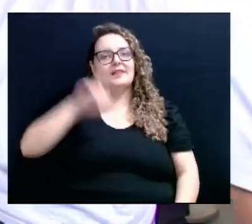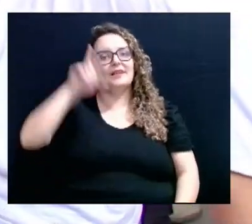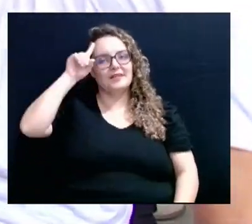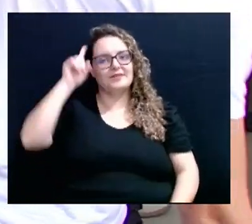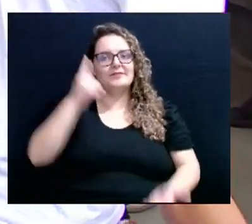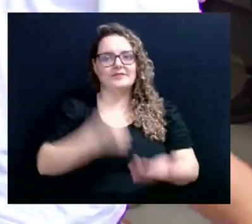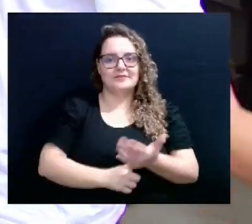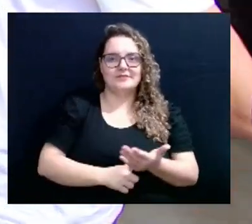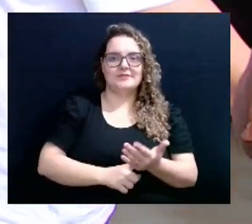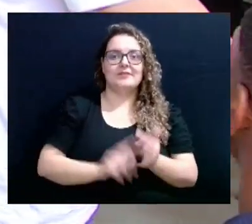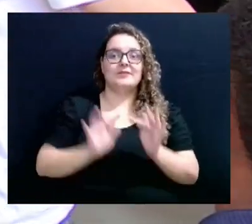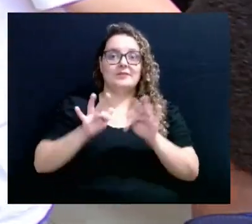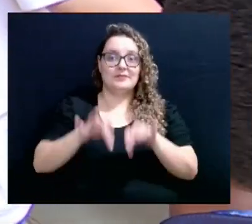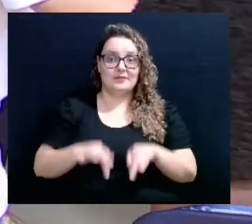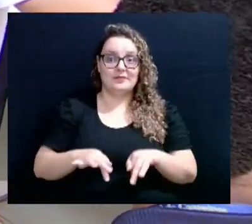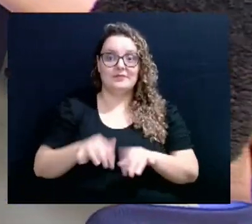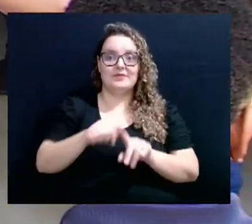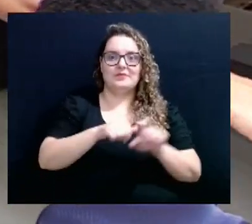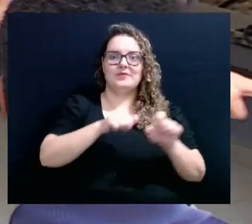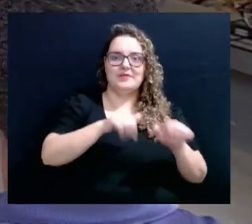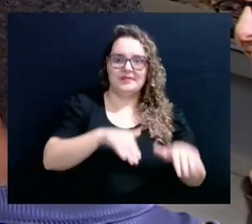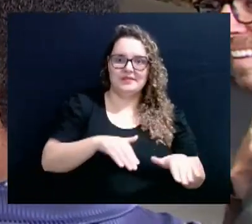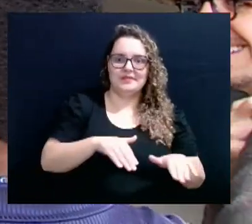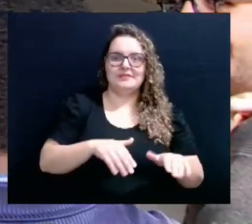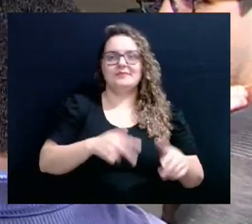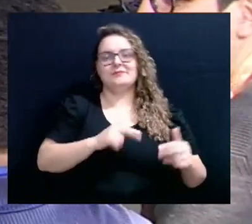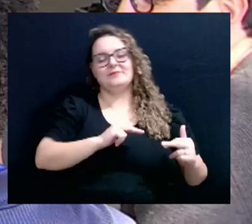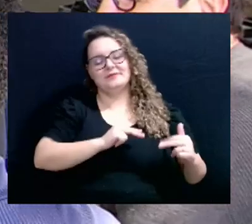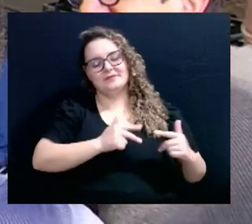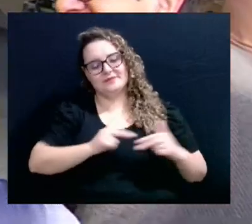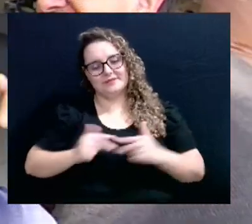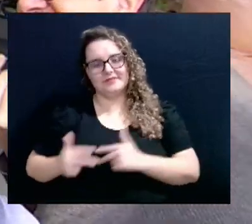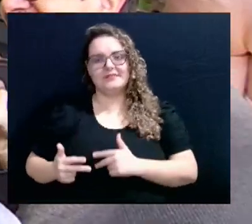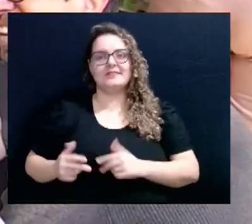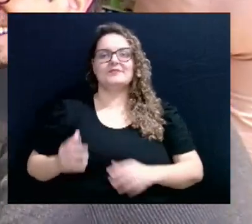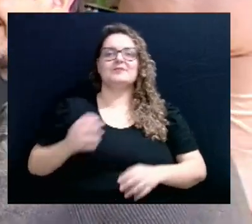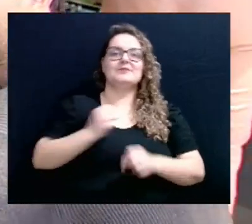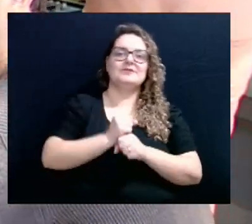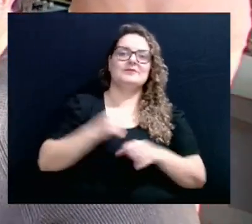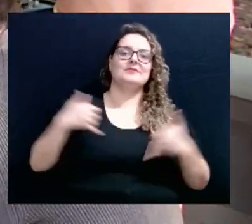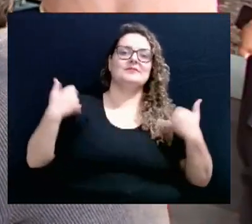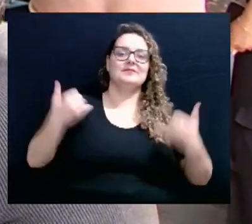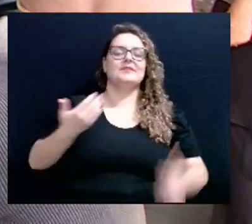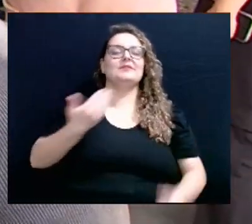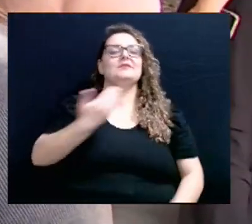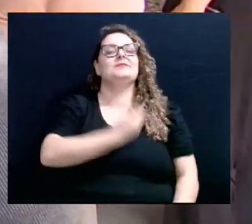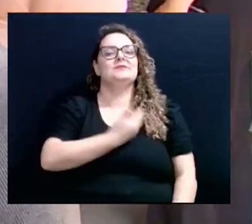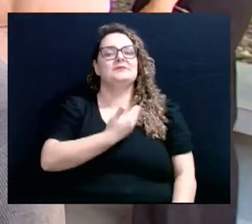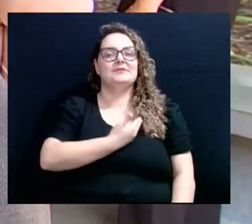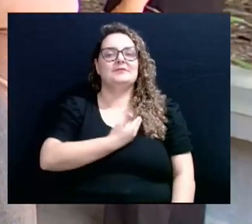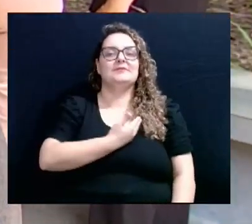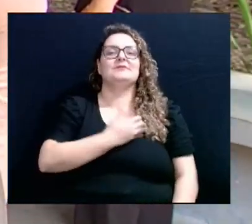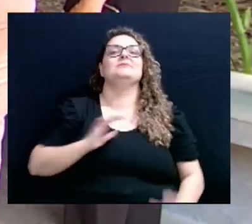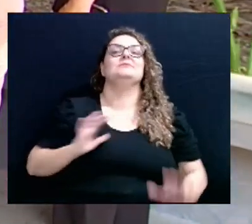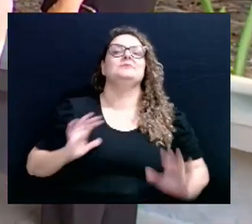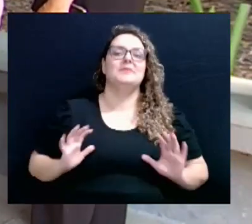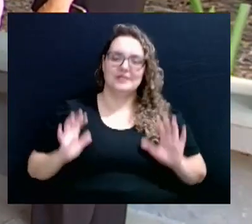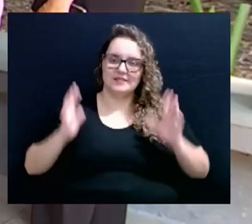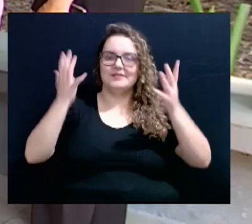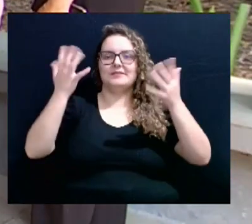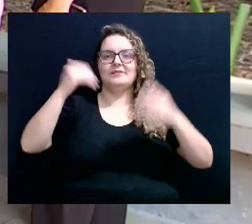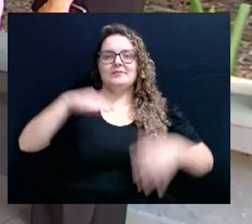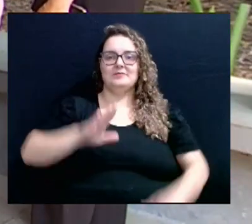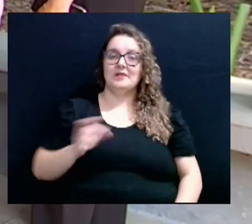de setembro, seguindo a tradição de reunir aniversariantes e colegas para celebrar mais do que um